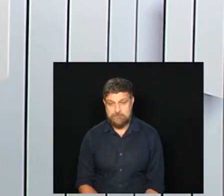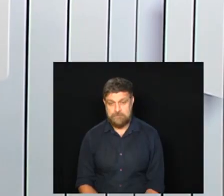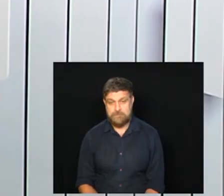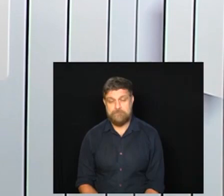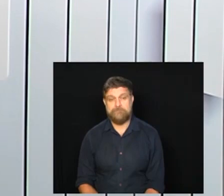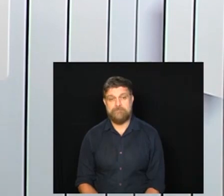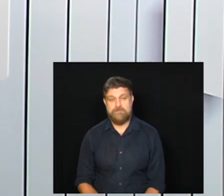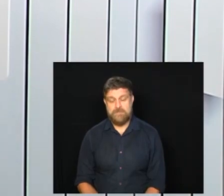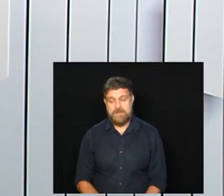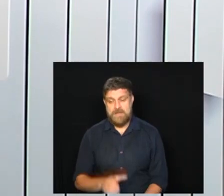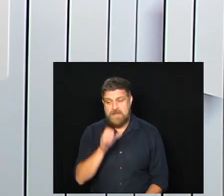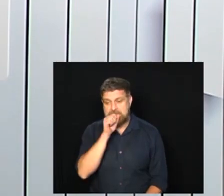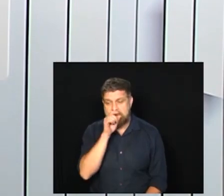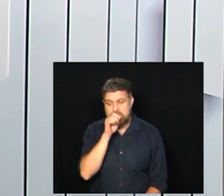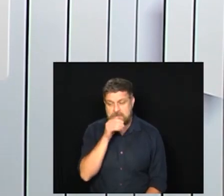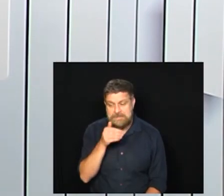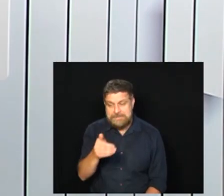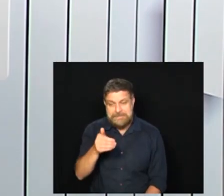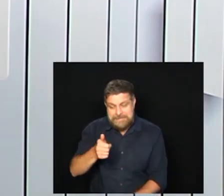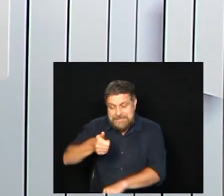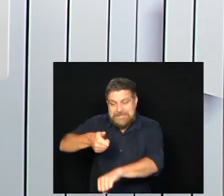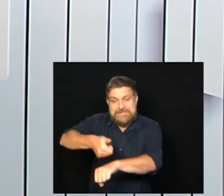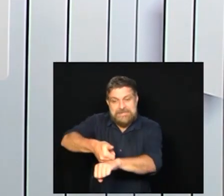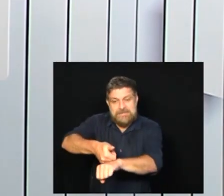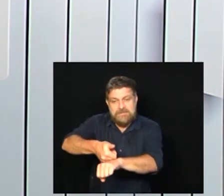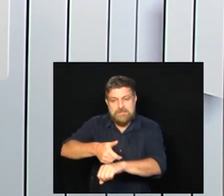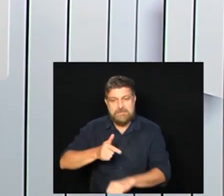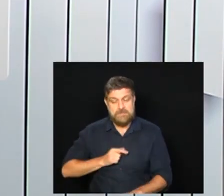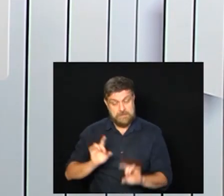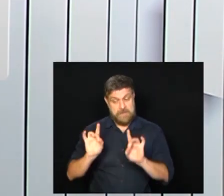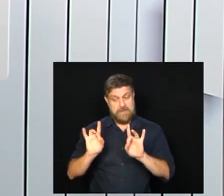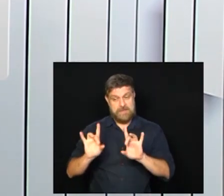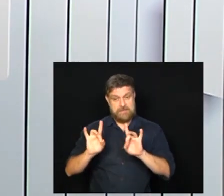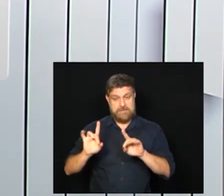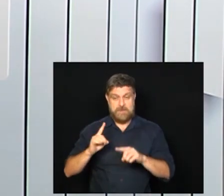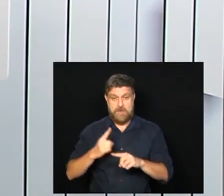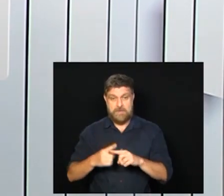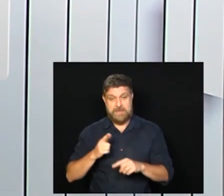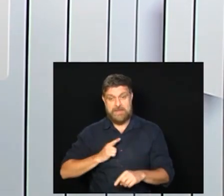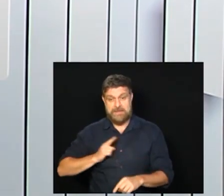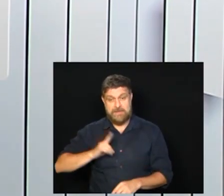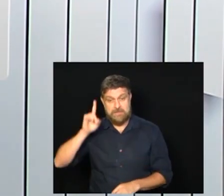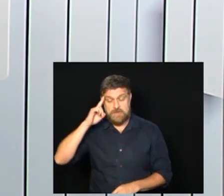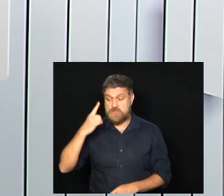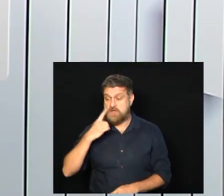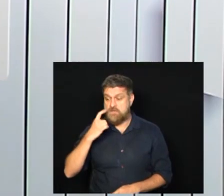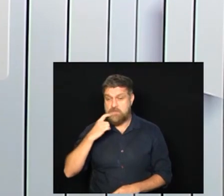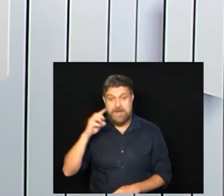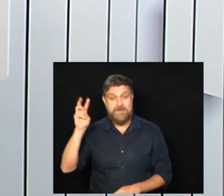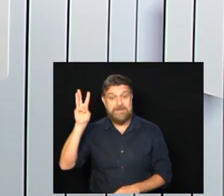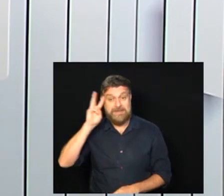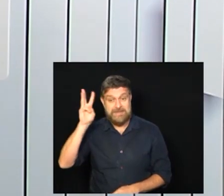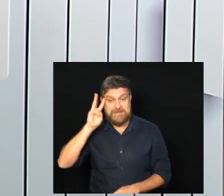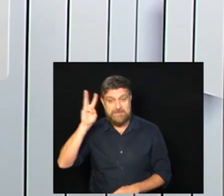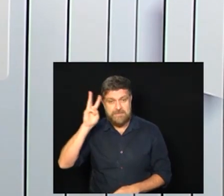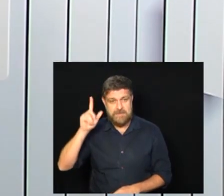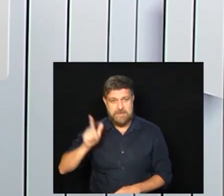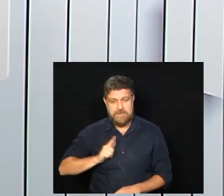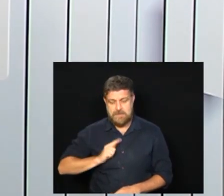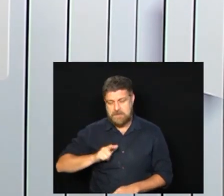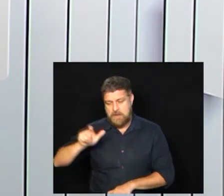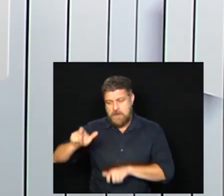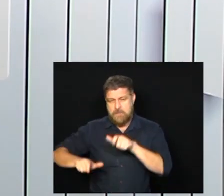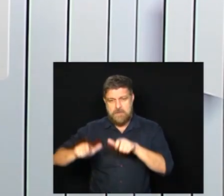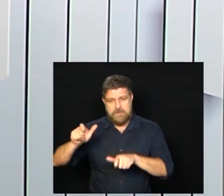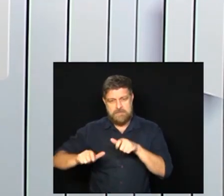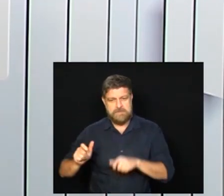O fim de semana está chegando e este é especial, né? Porque tem um feriado na terça-feira, muitas pessoas